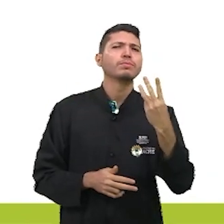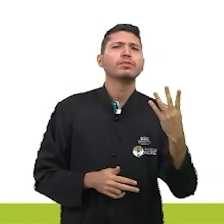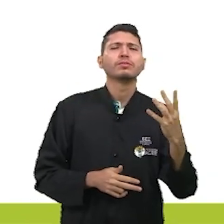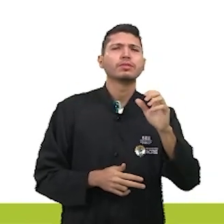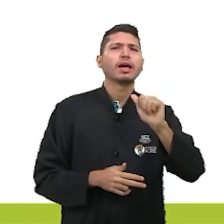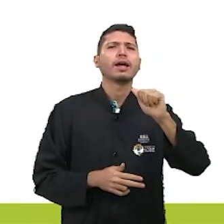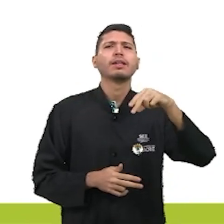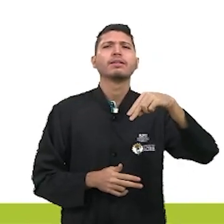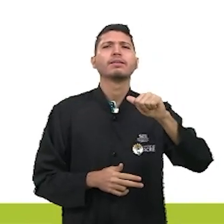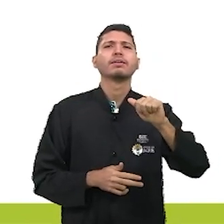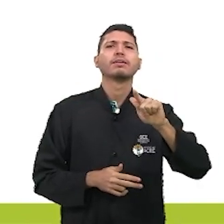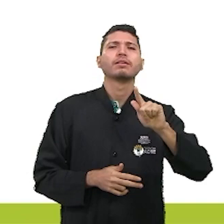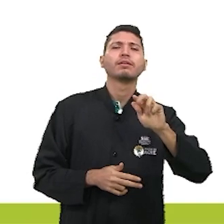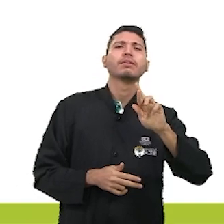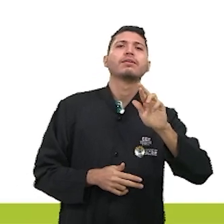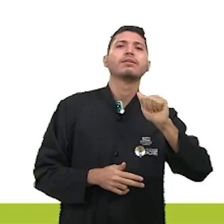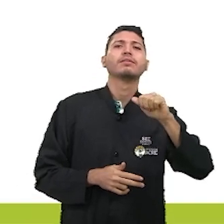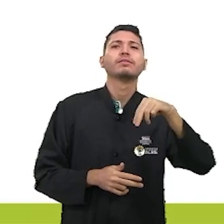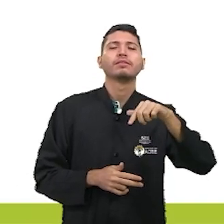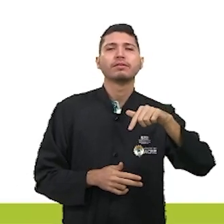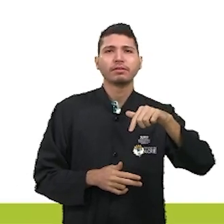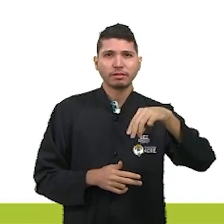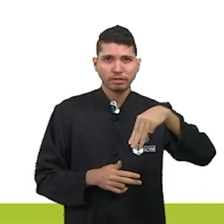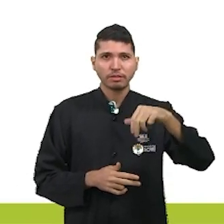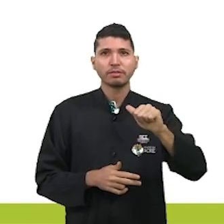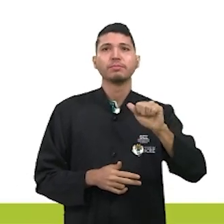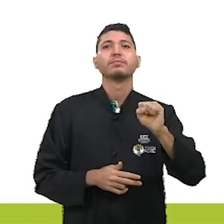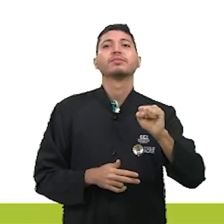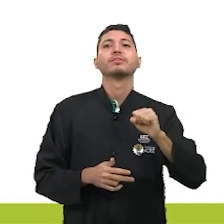palavra. Por exemplo, eu posso colocar o